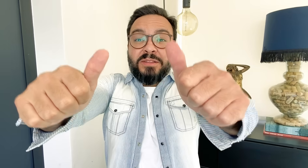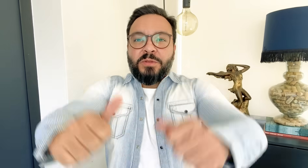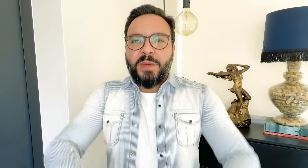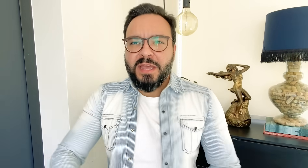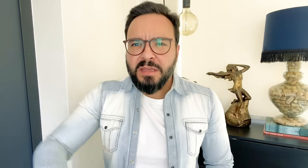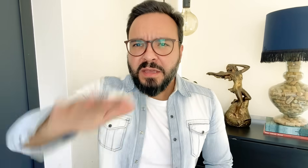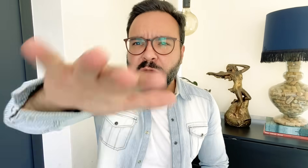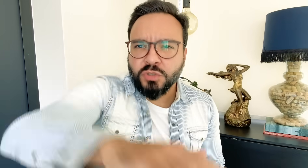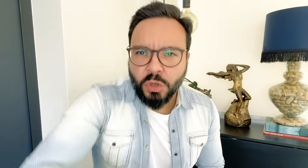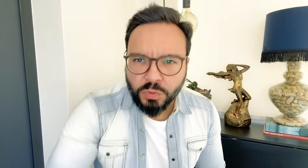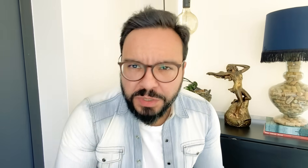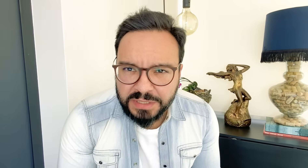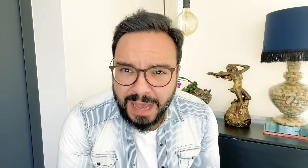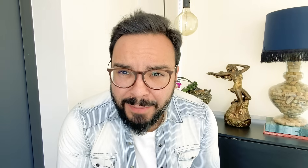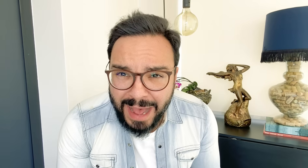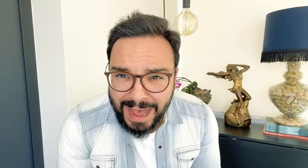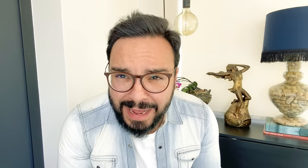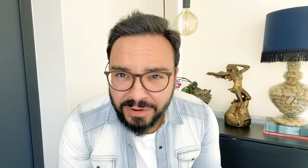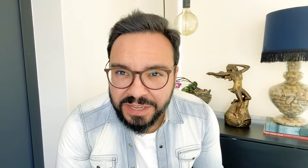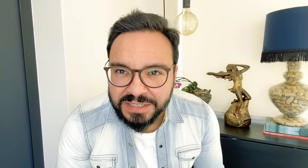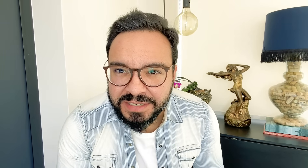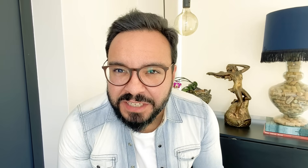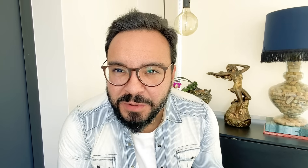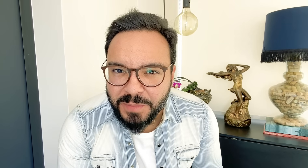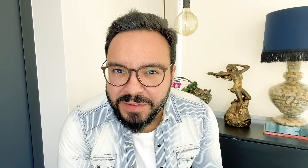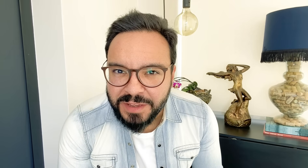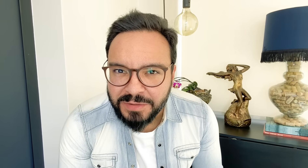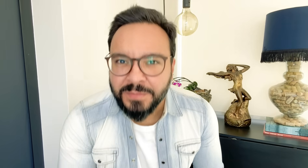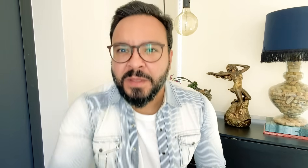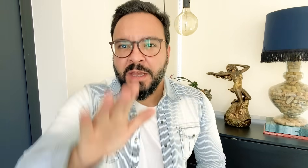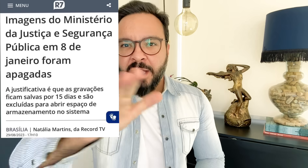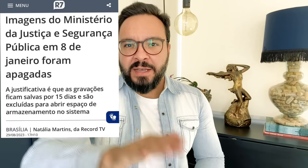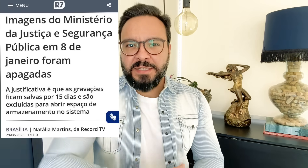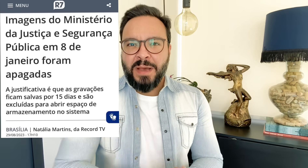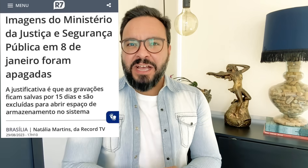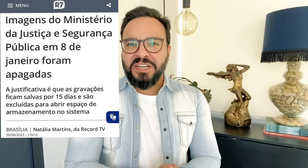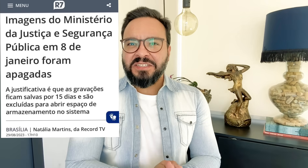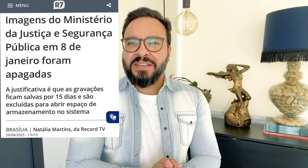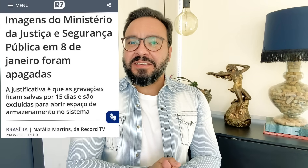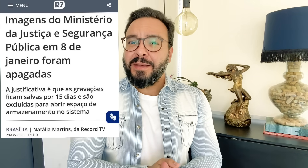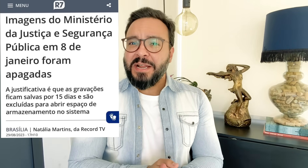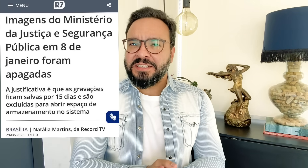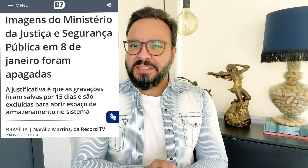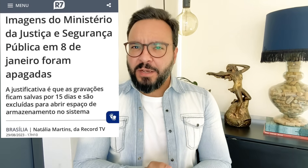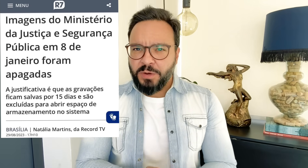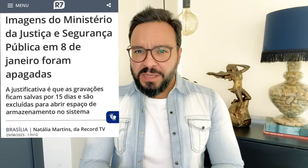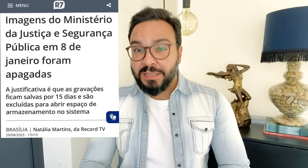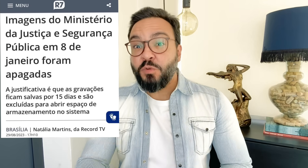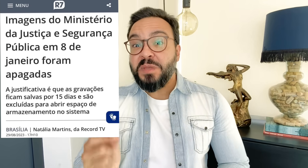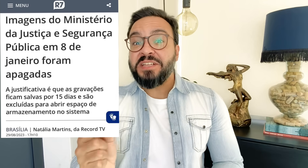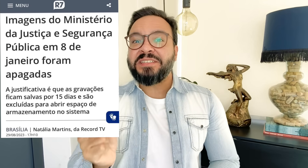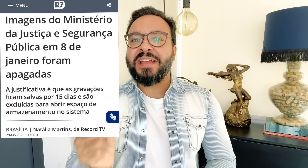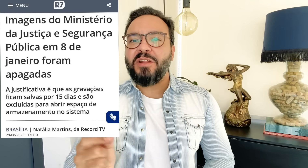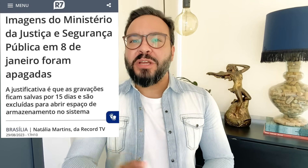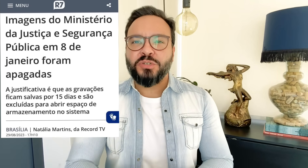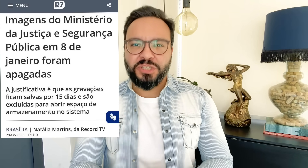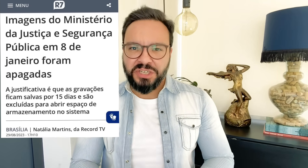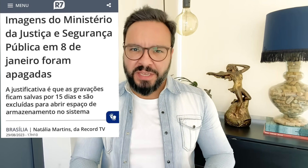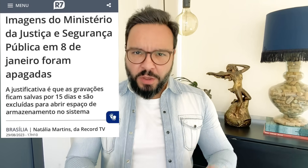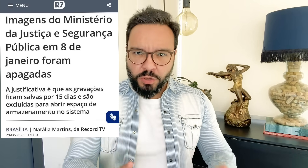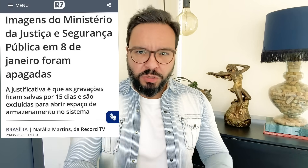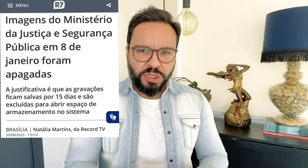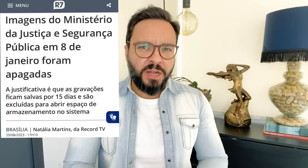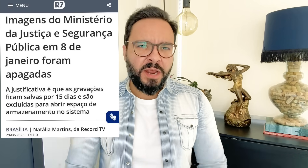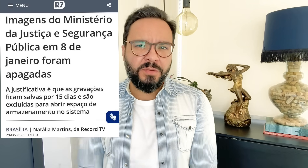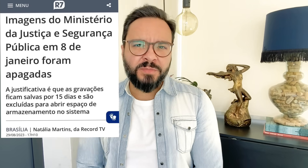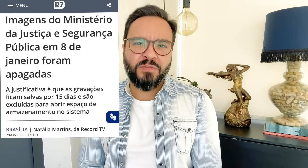Opa, tudo bem? Eu sou o Luiz Camargo e seja muito bem-vindo. As imagens das câmeras de segurança do Ministério da Justiça